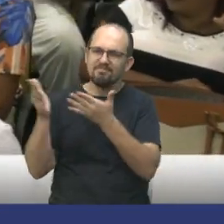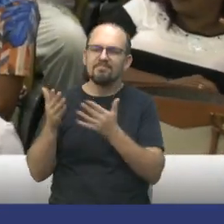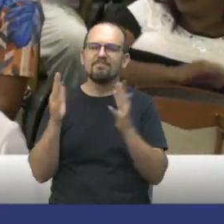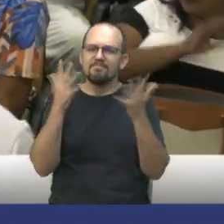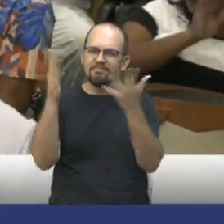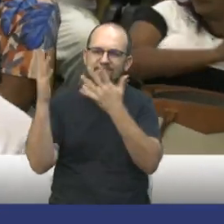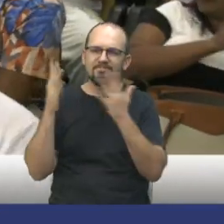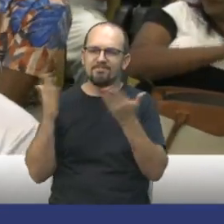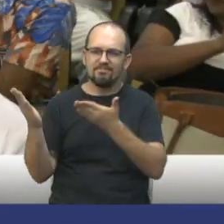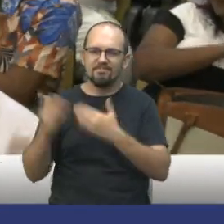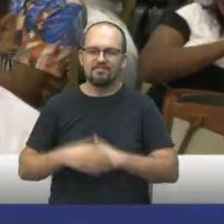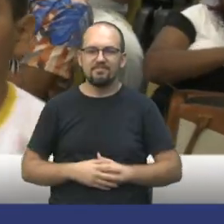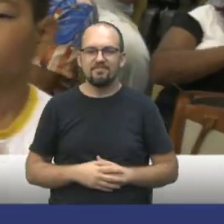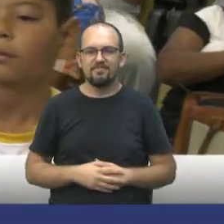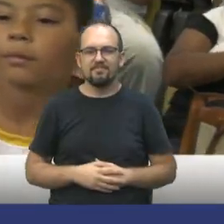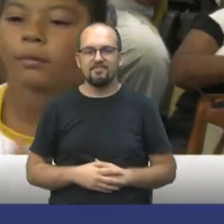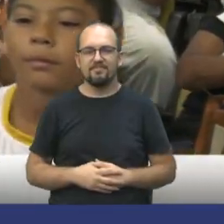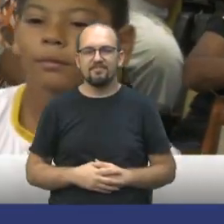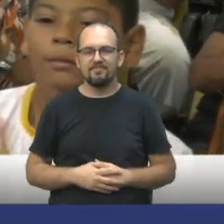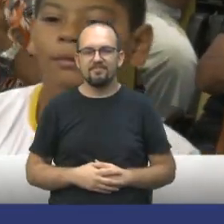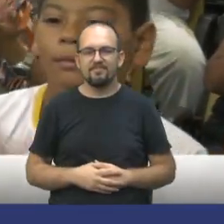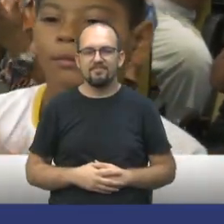ó.